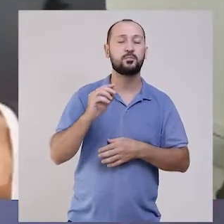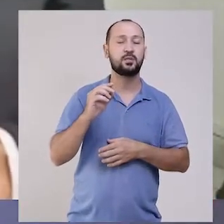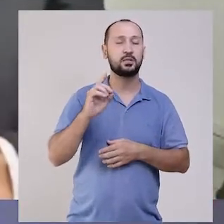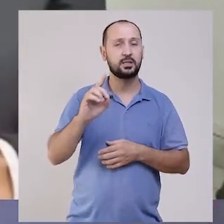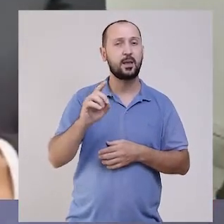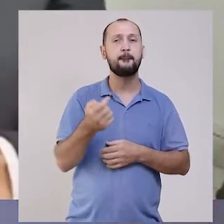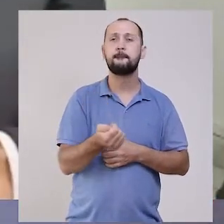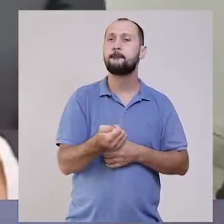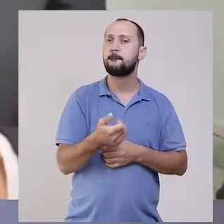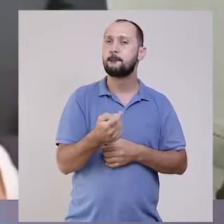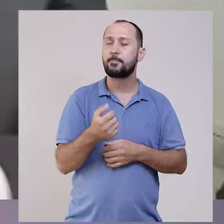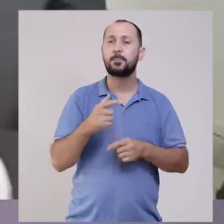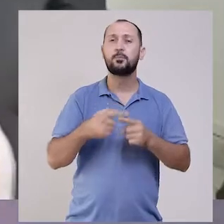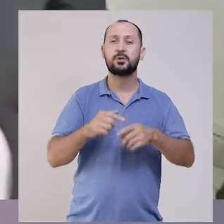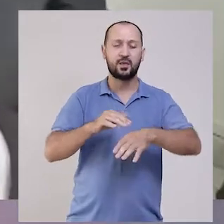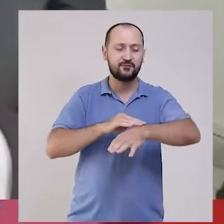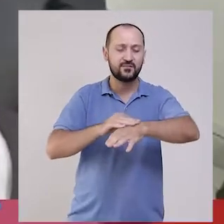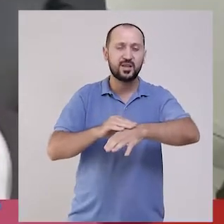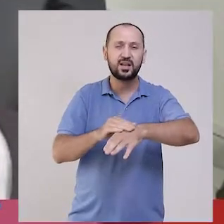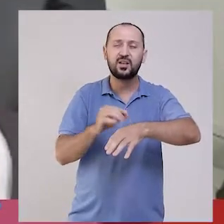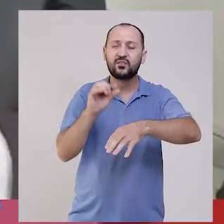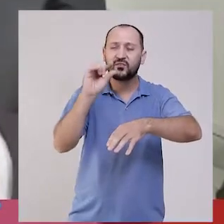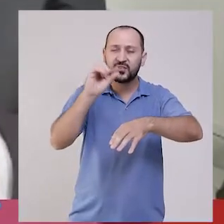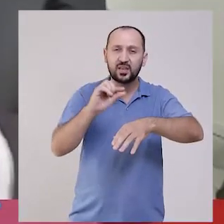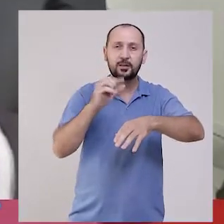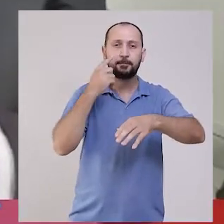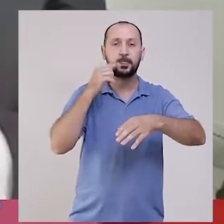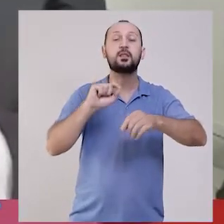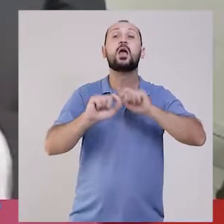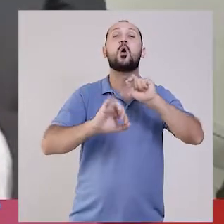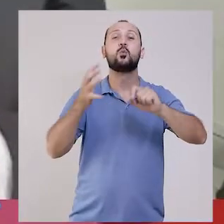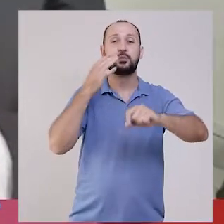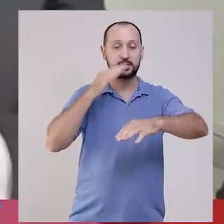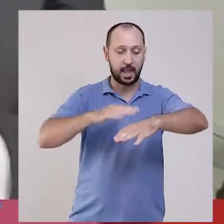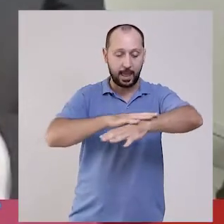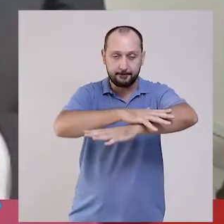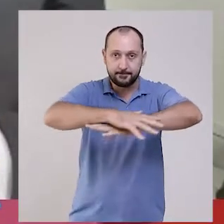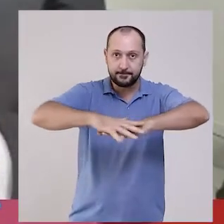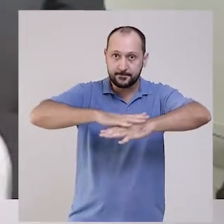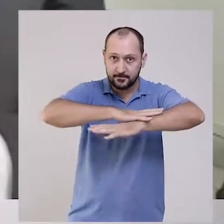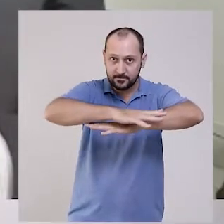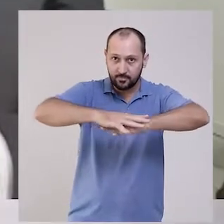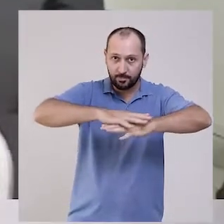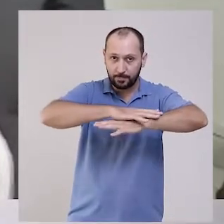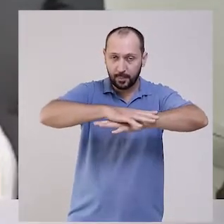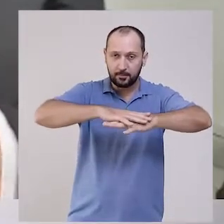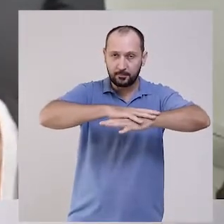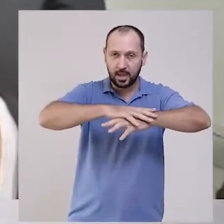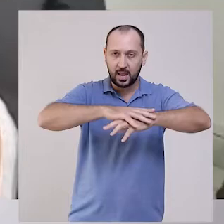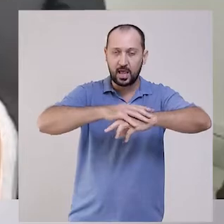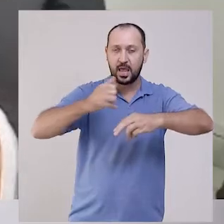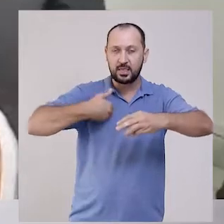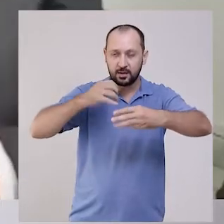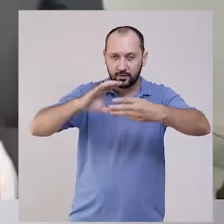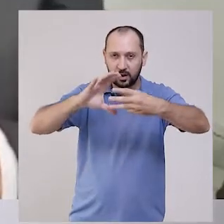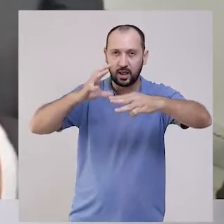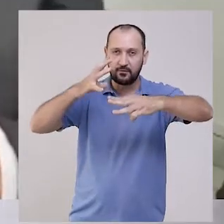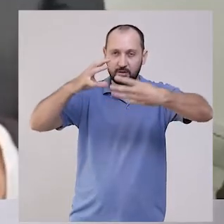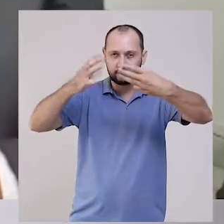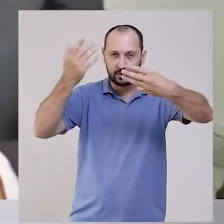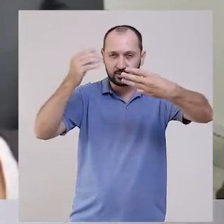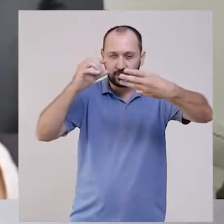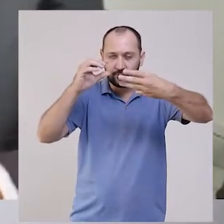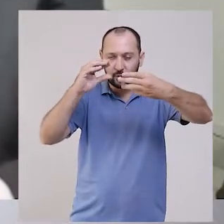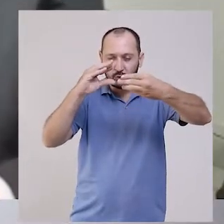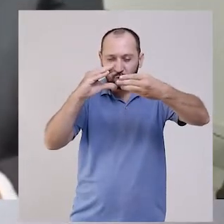é muito fina. Com a idade, a pele vai adelgaçando, ela vai ficando mais fininha. Essa pele fina, ela